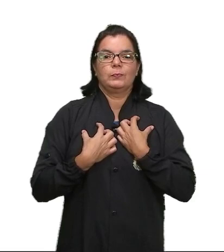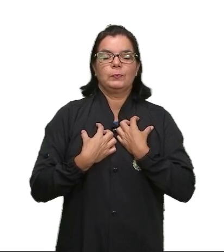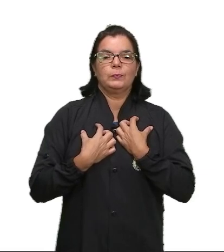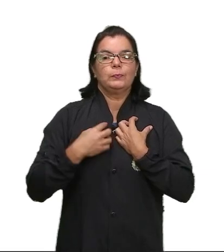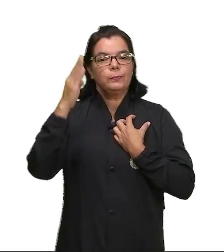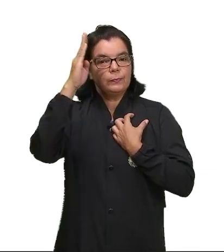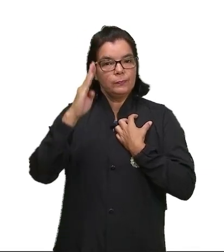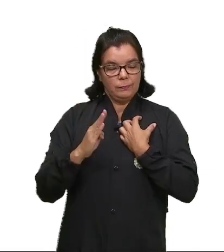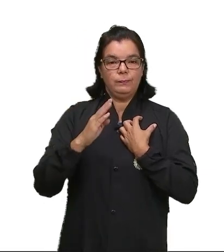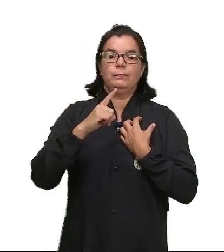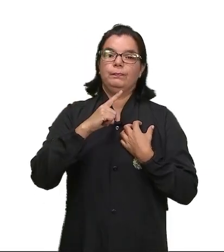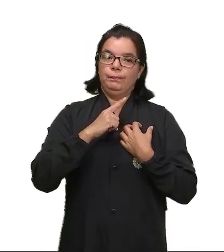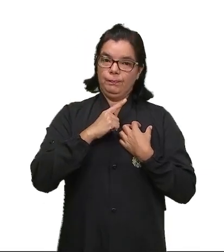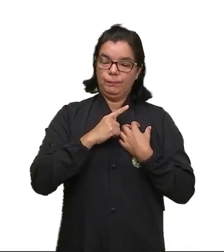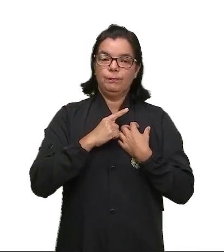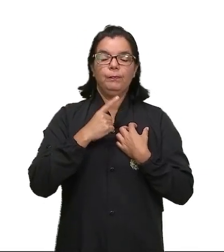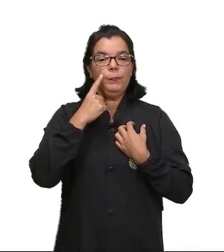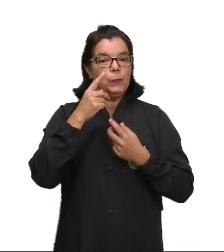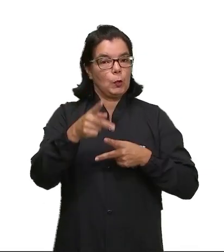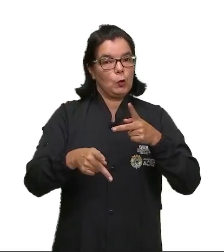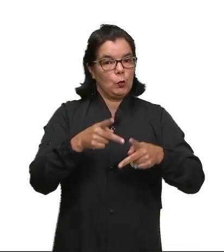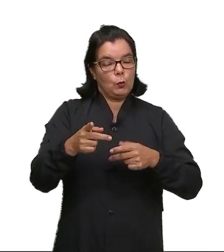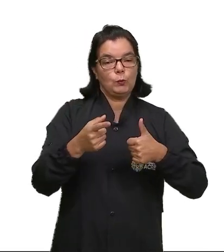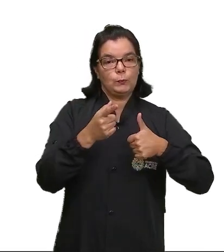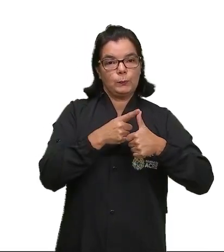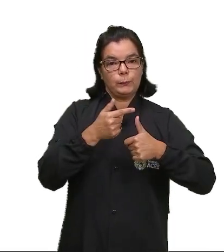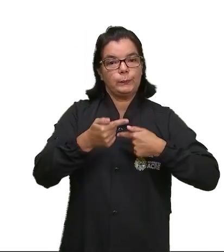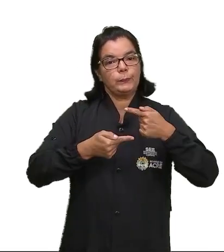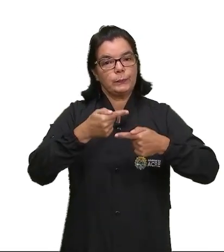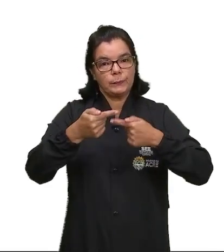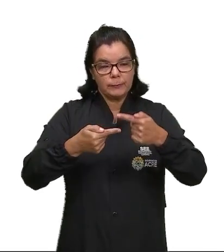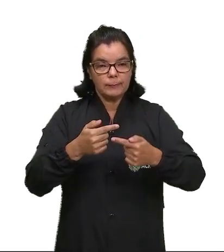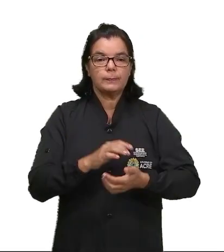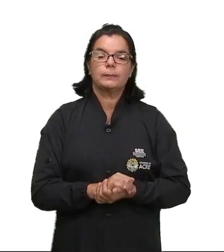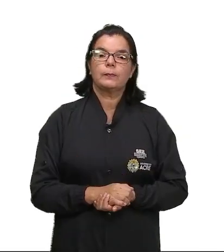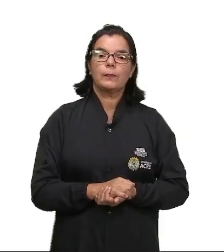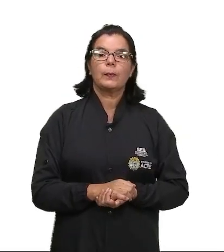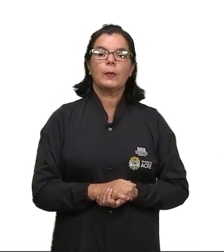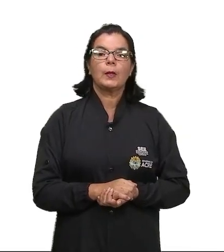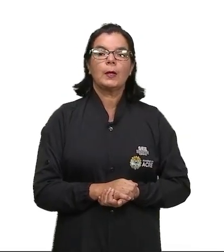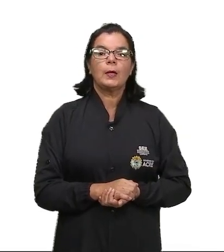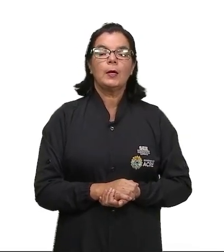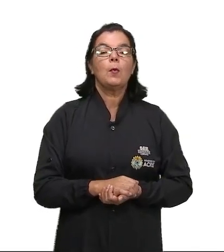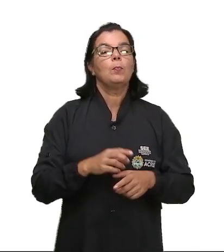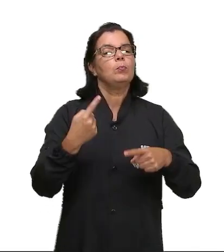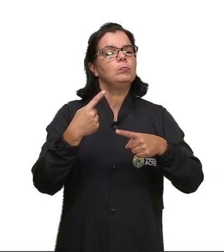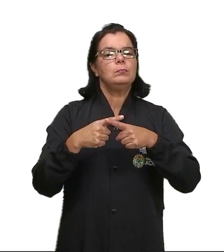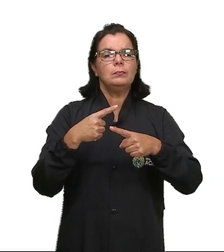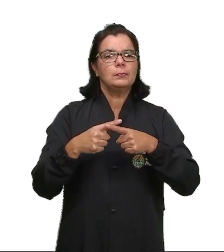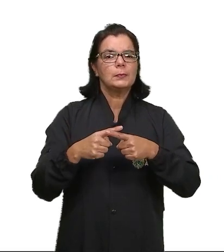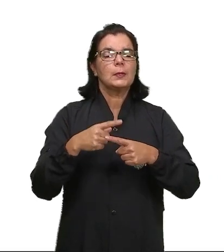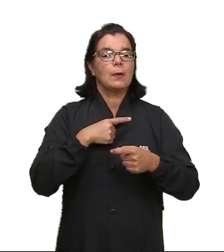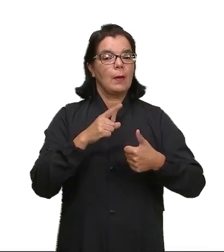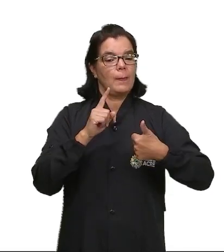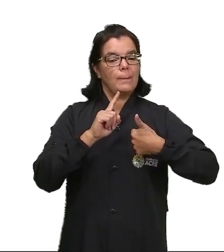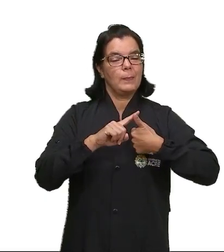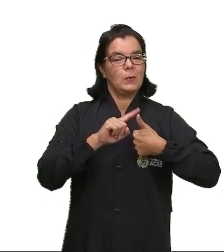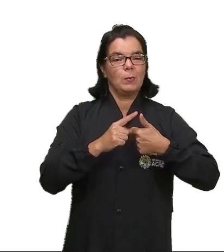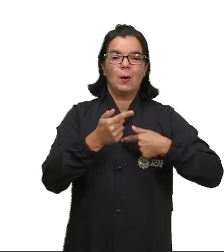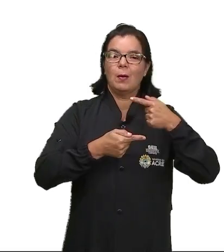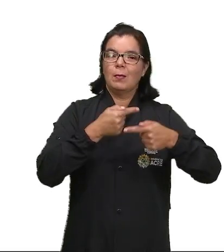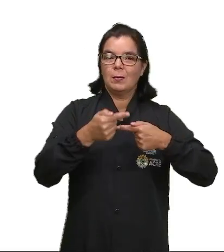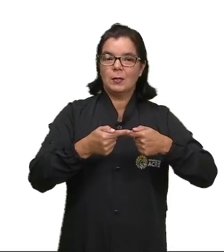No Brasil vai ficar muito mais popular do que a primeira geração, né, a primeira fase. Por quê? Porque a primeira geração